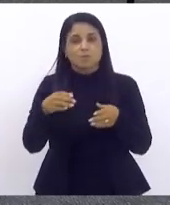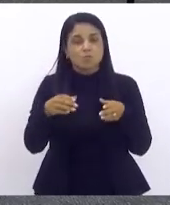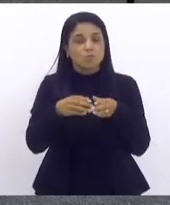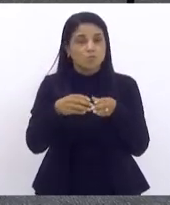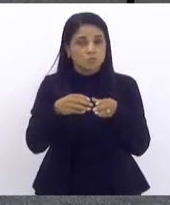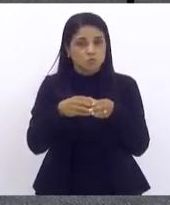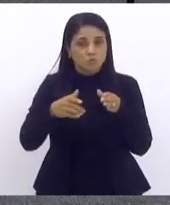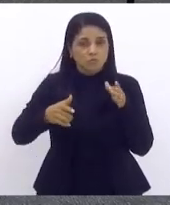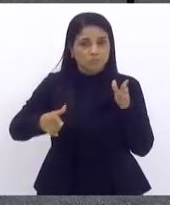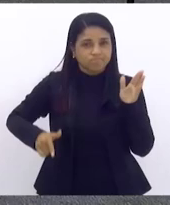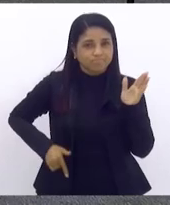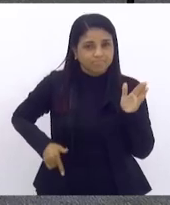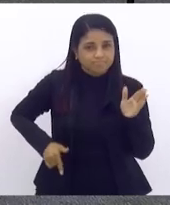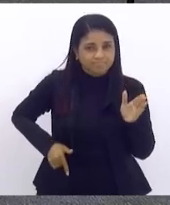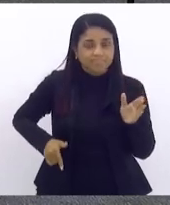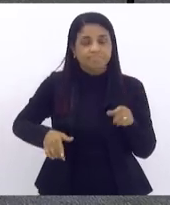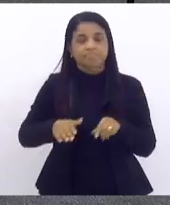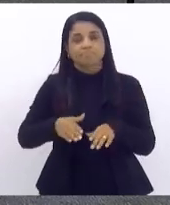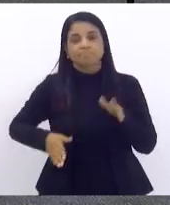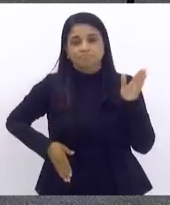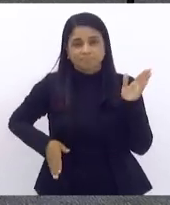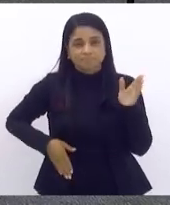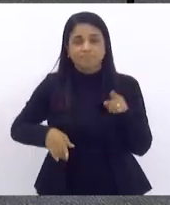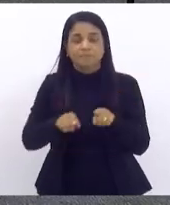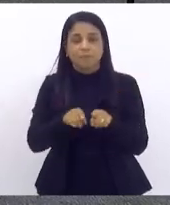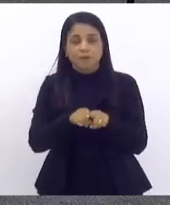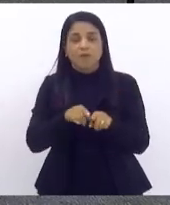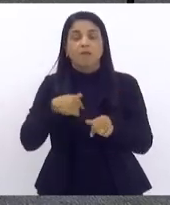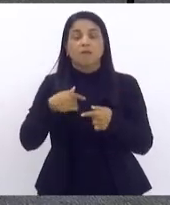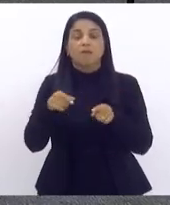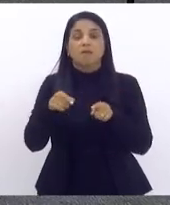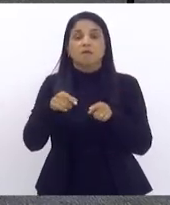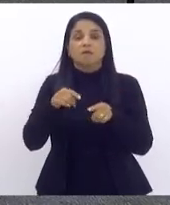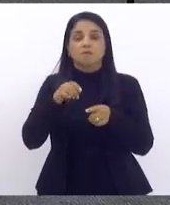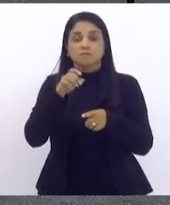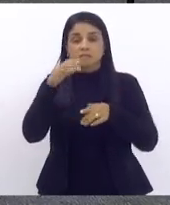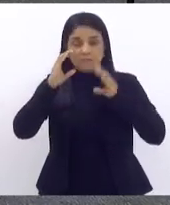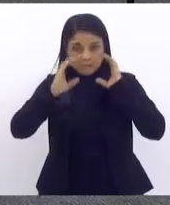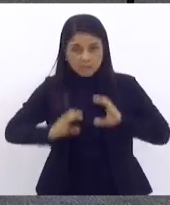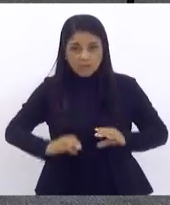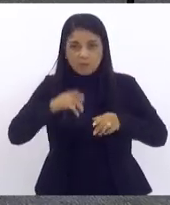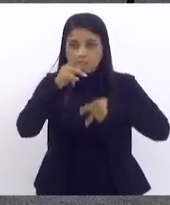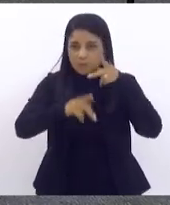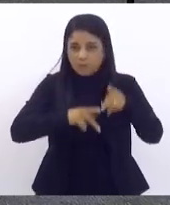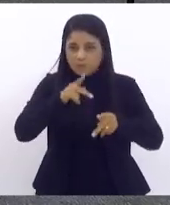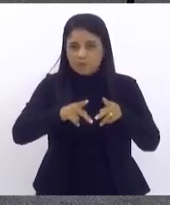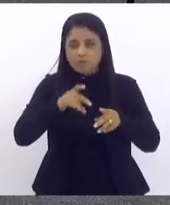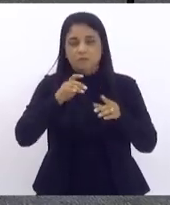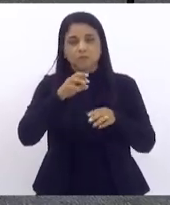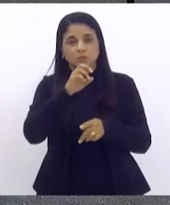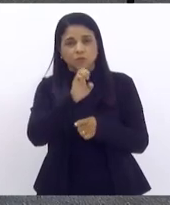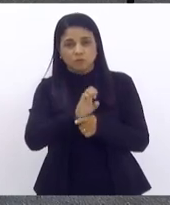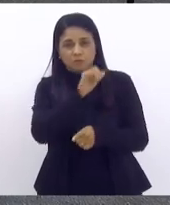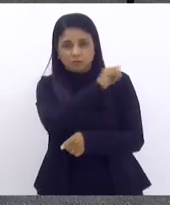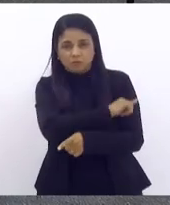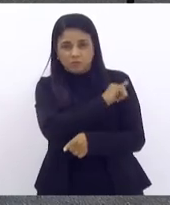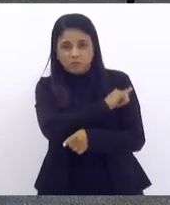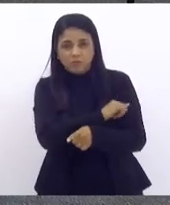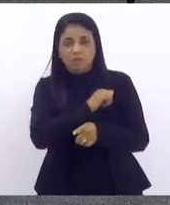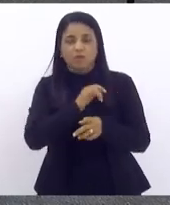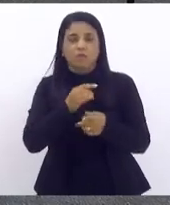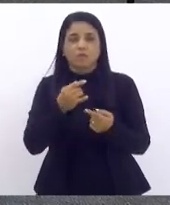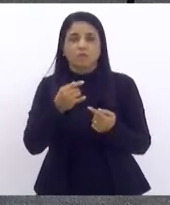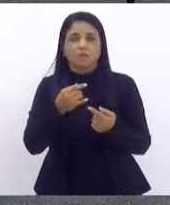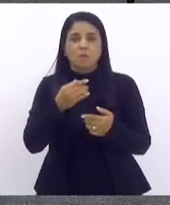daquilo que as pessoas, que o cidadão de bem do Rio de Janeiro, independente da classe social, independente da vertente ideológica, independente